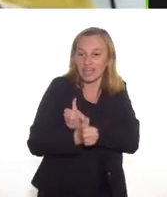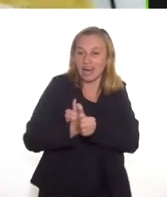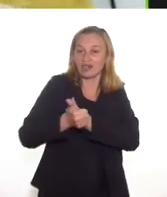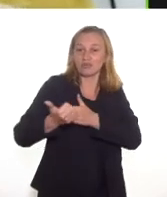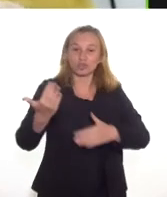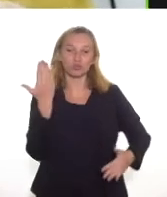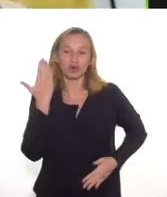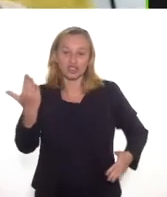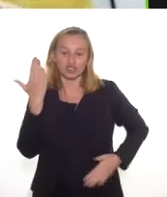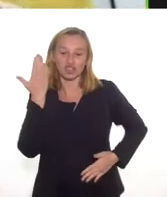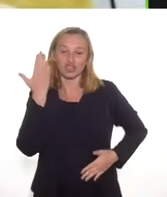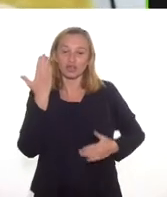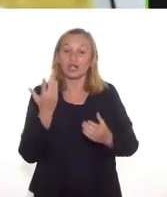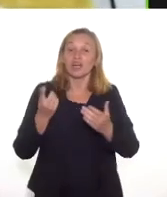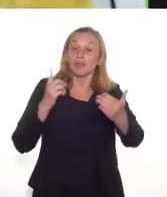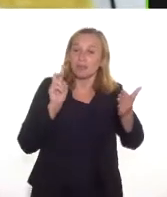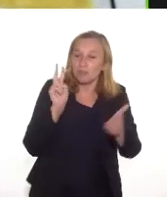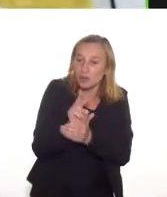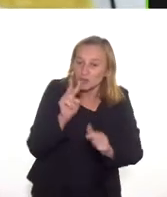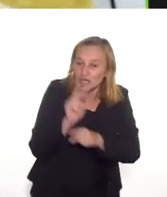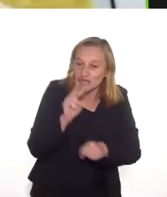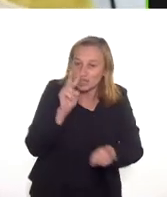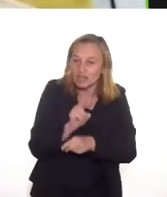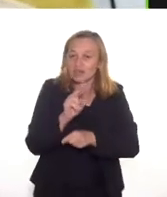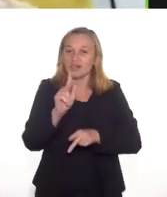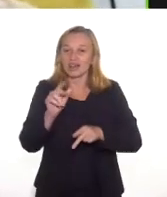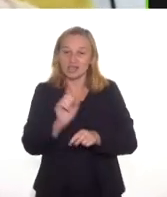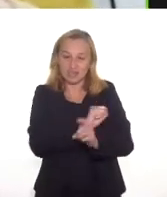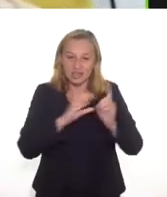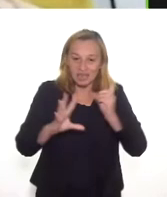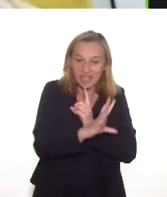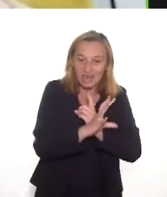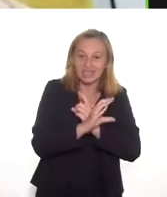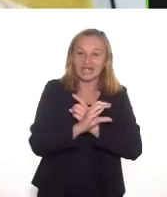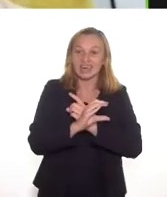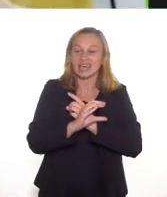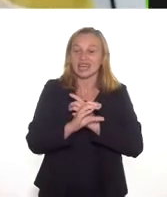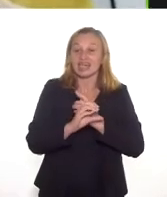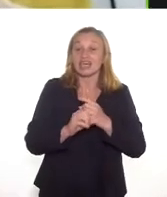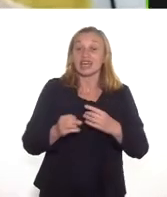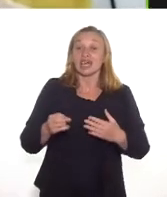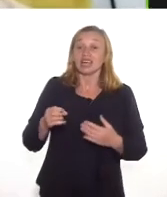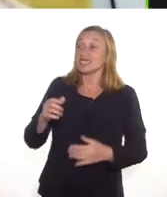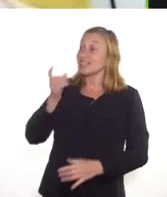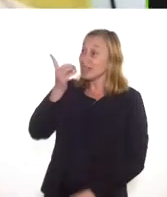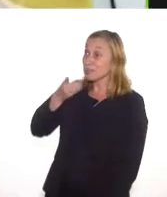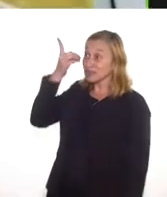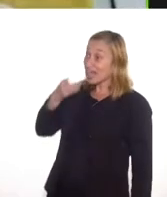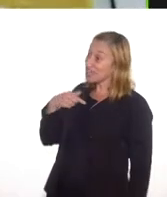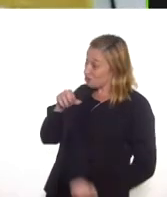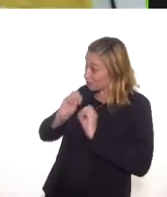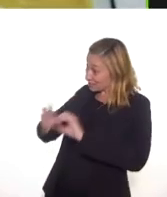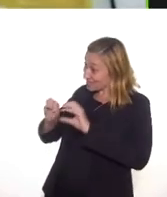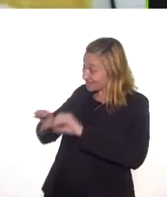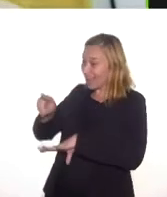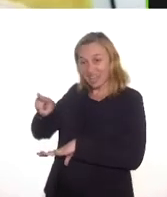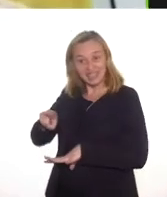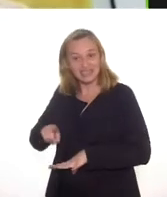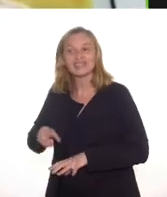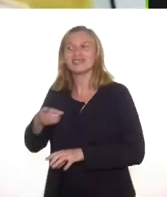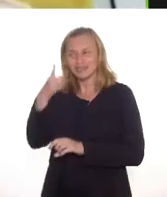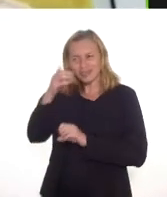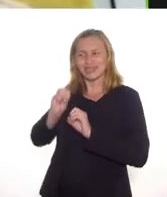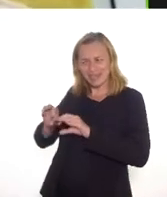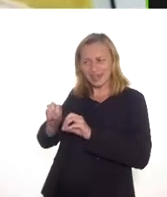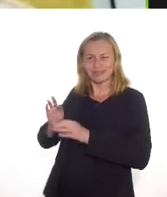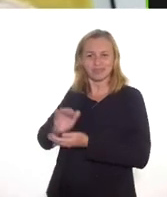marginalidade em defesa da nossa sociedade. E, deputada, que me antecedeu, vou lhe ensinar, Vossa Senhora, Vossa Senhoria, Vossa